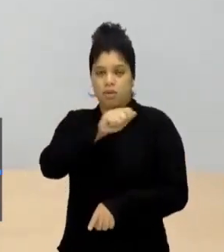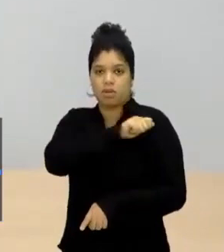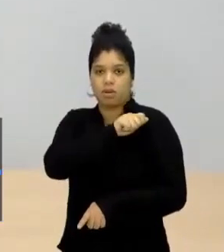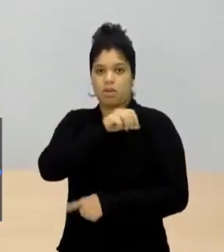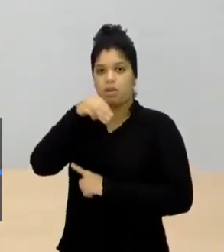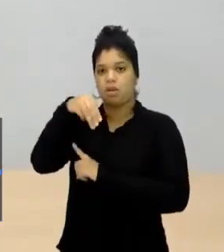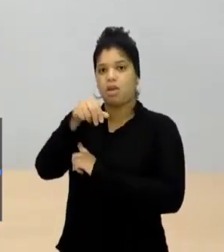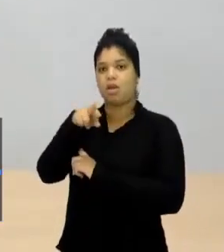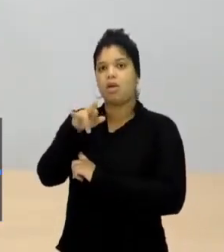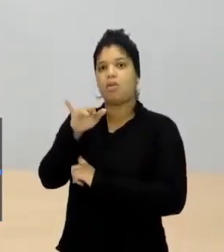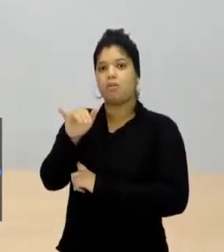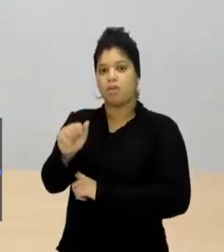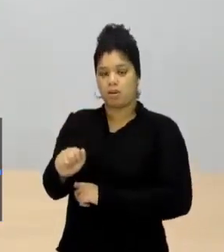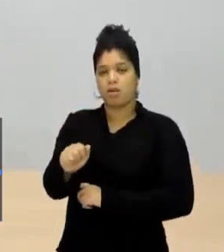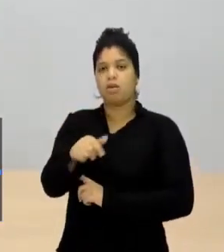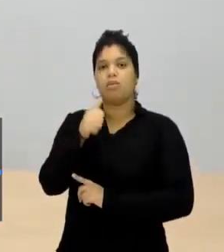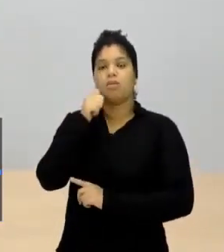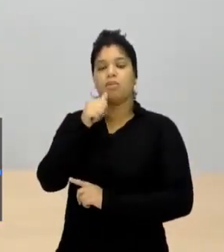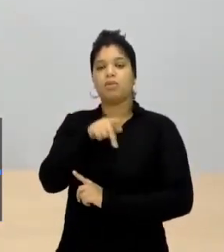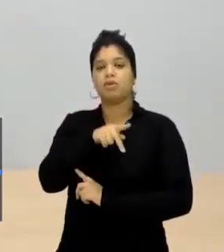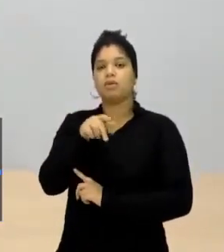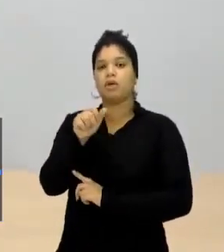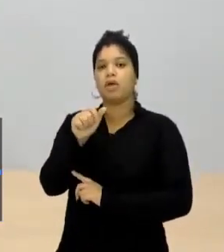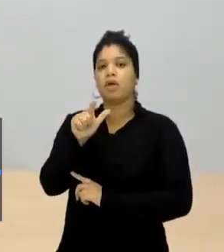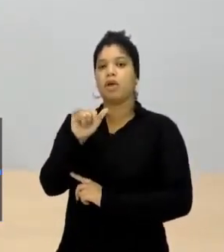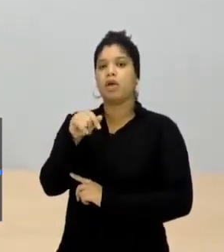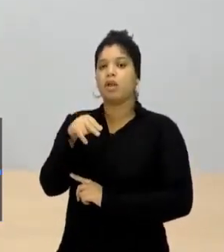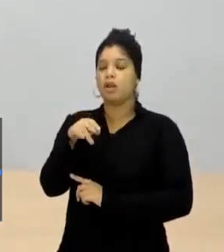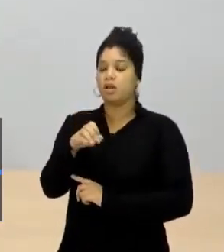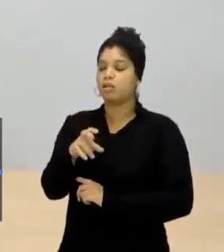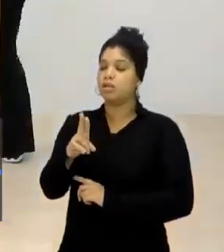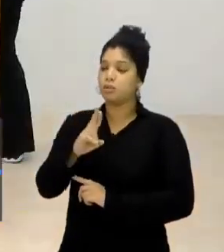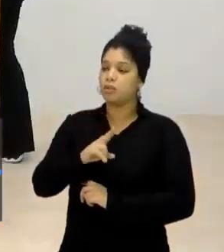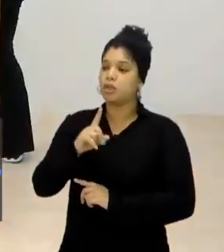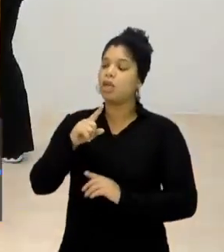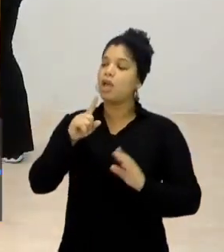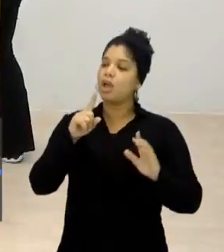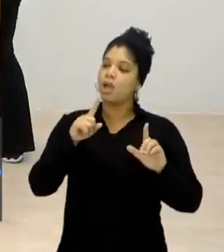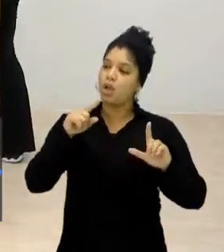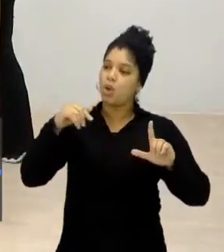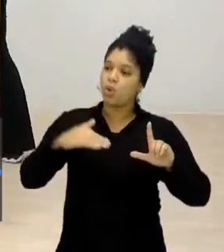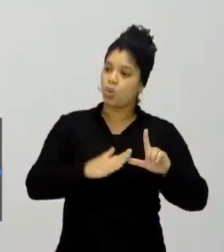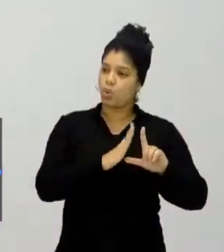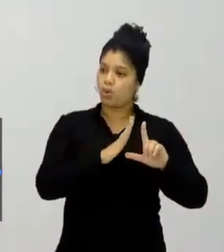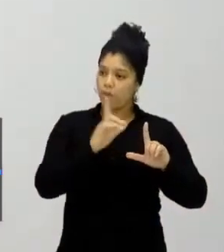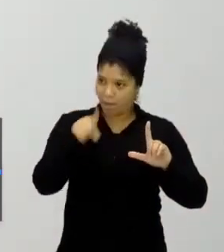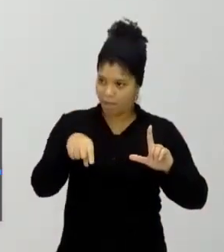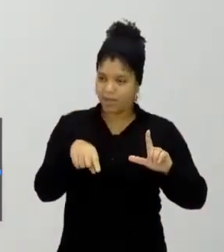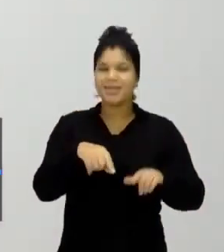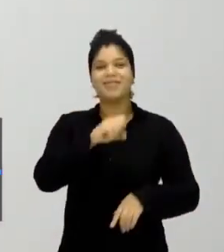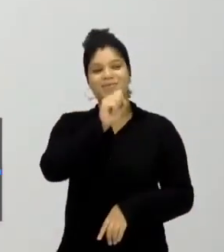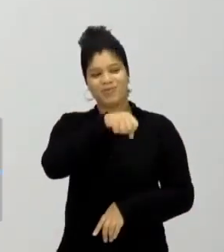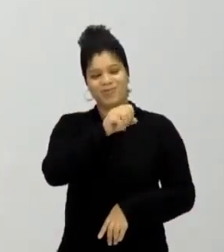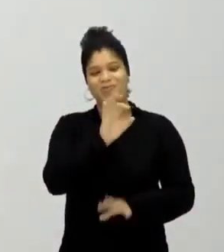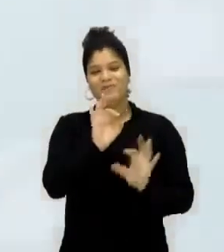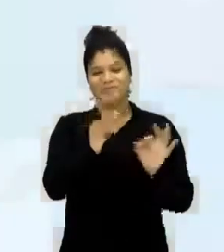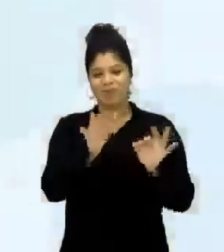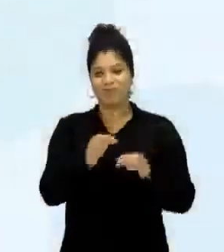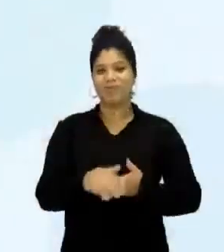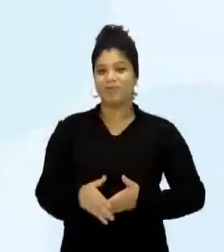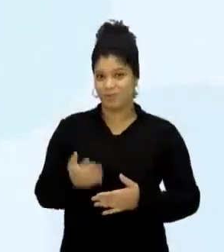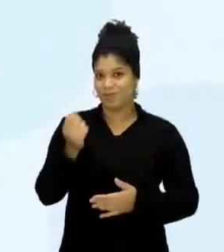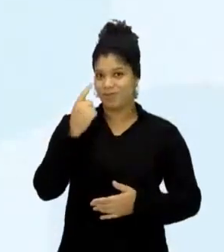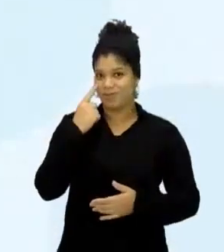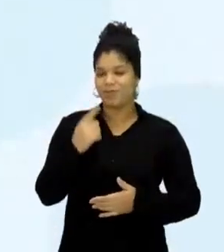professora Aline, dizendo que formou uma curva. É uma curva, professora Roberta? É uma curva, certinho, parabéns. Então vamos lá,